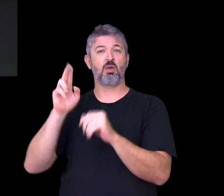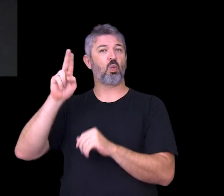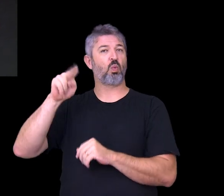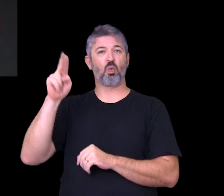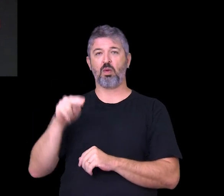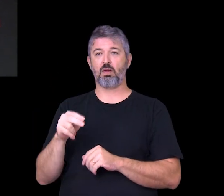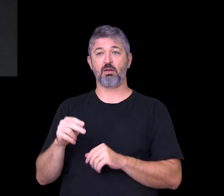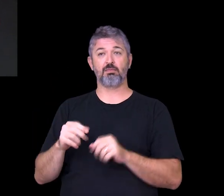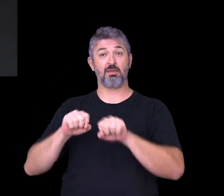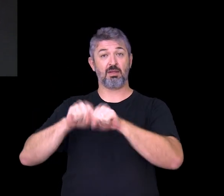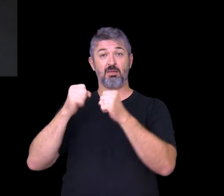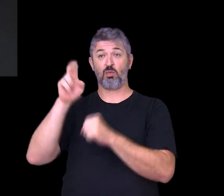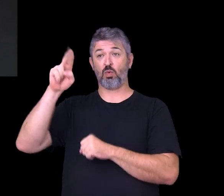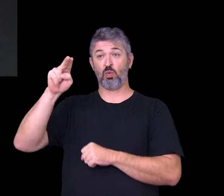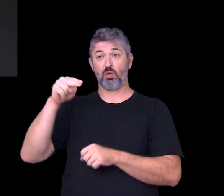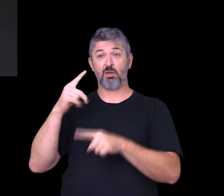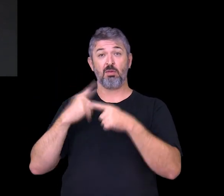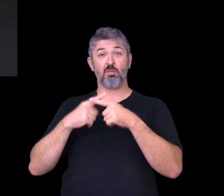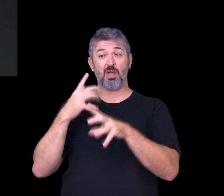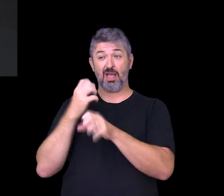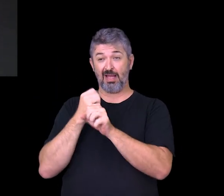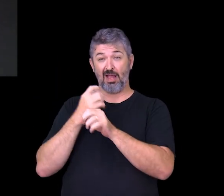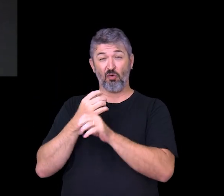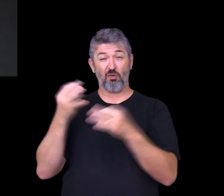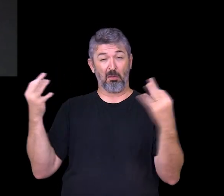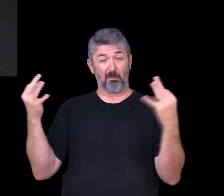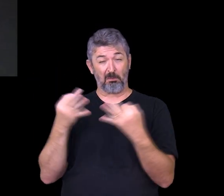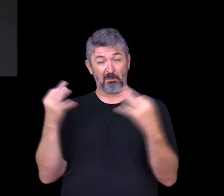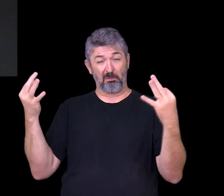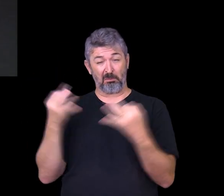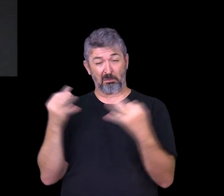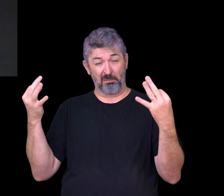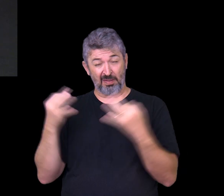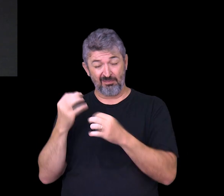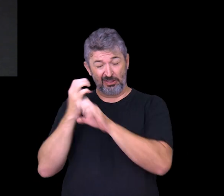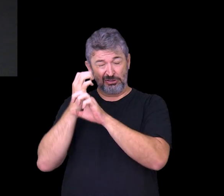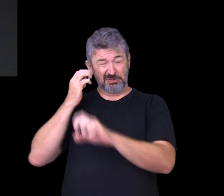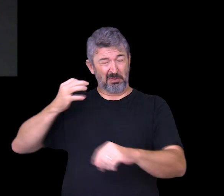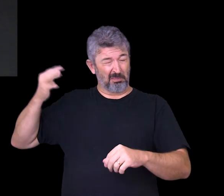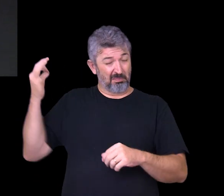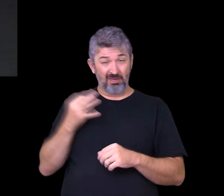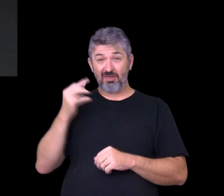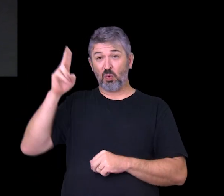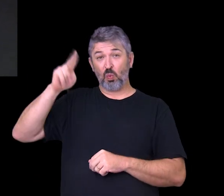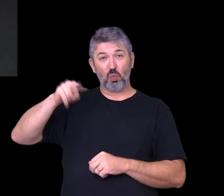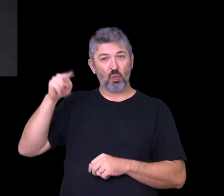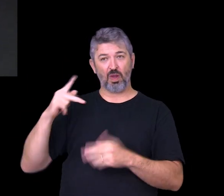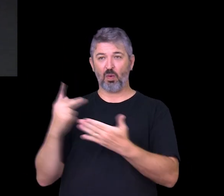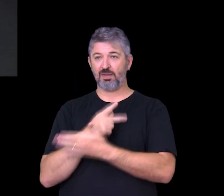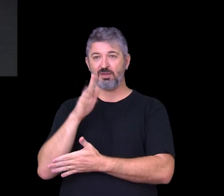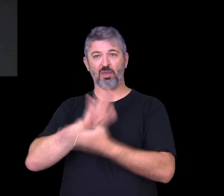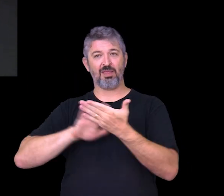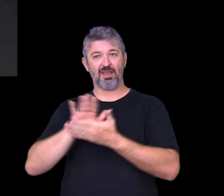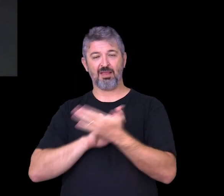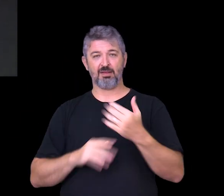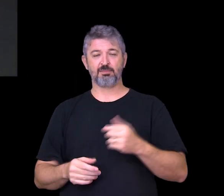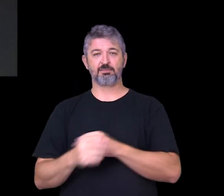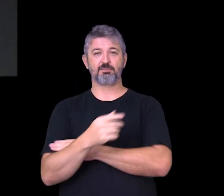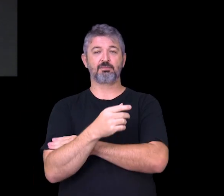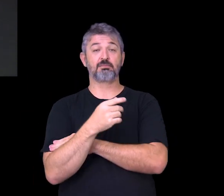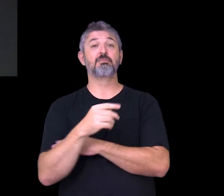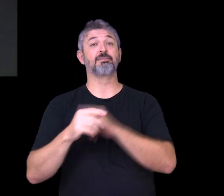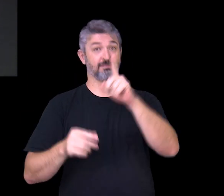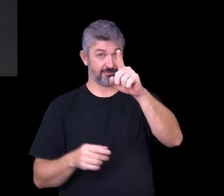avaria, porque o cálculo foi tão bem feito e tão bem construído que nada aconteceu. É isso mesmo? Eu inclusive, tive um